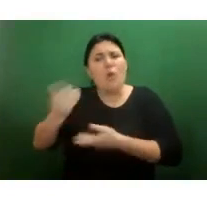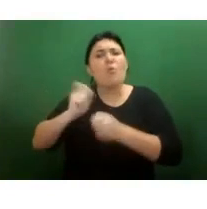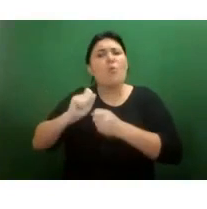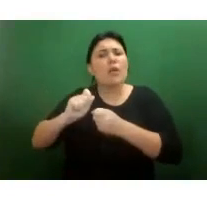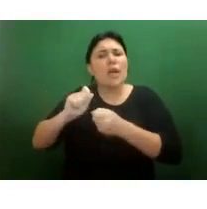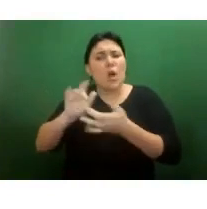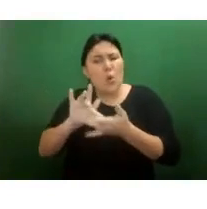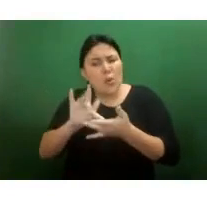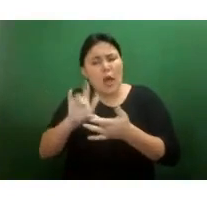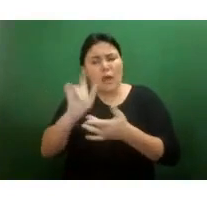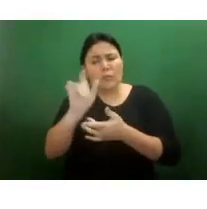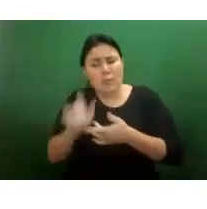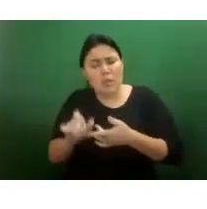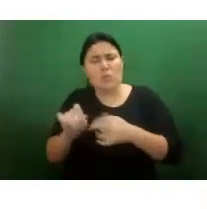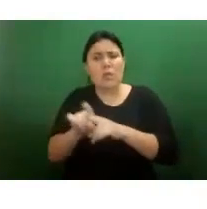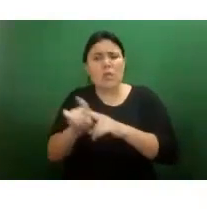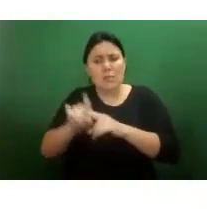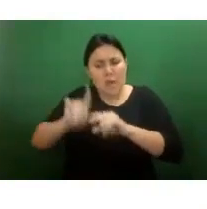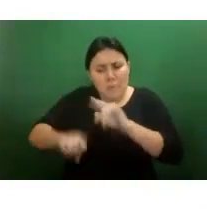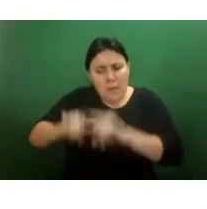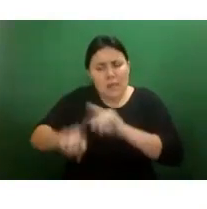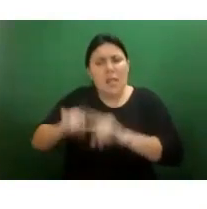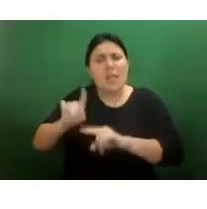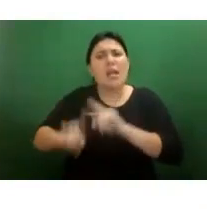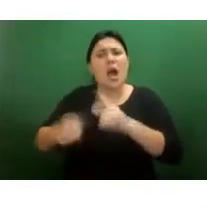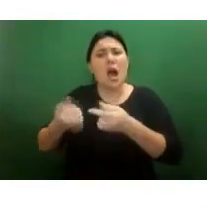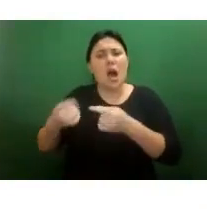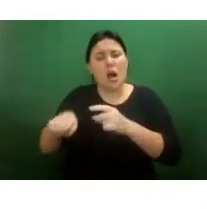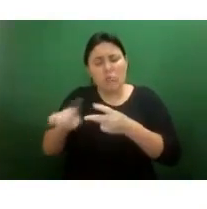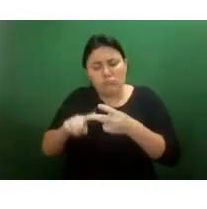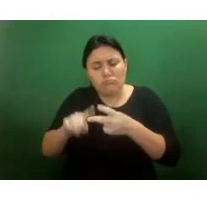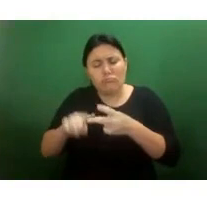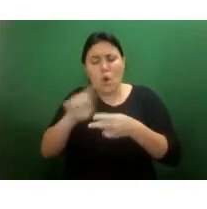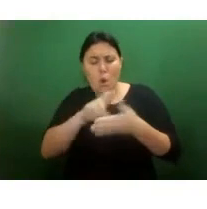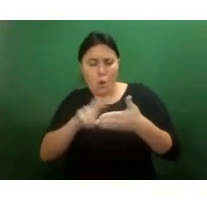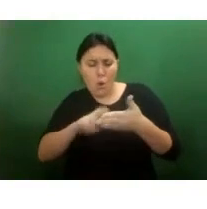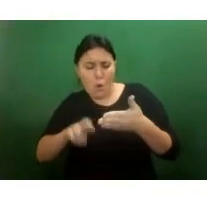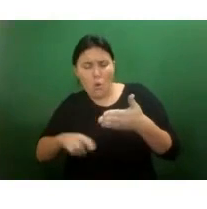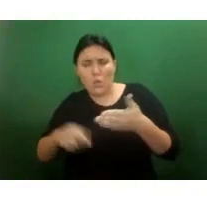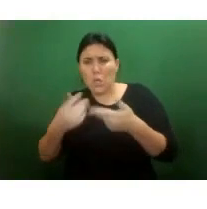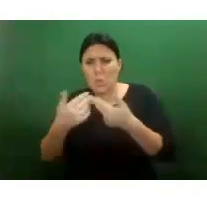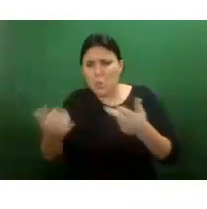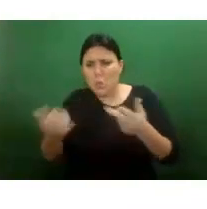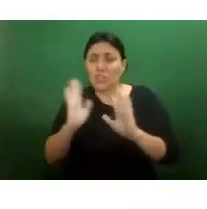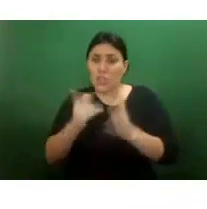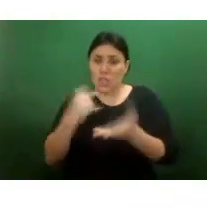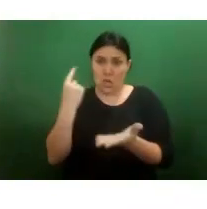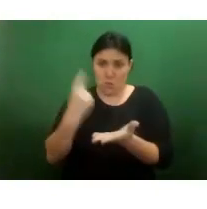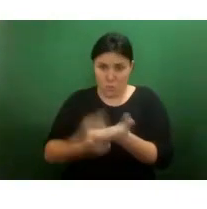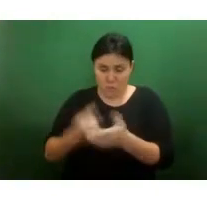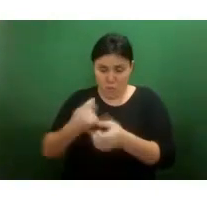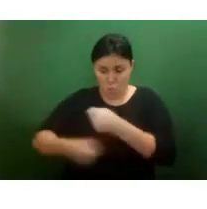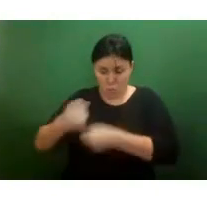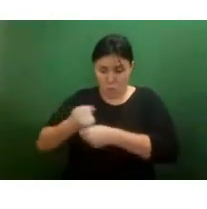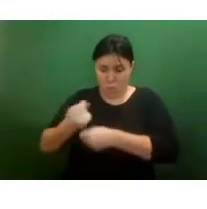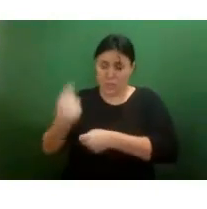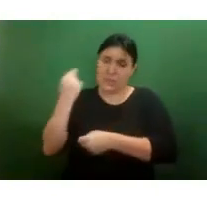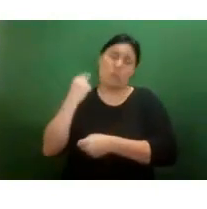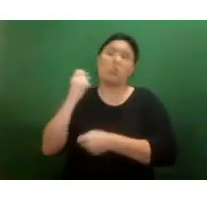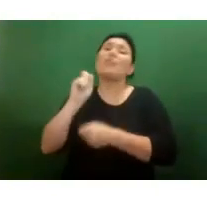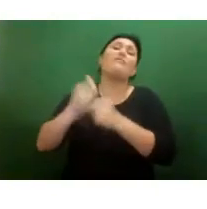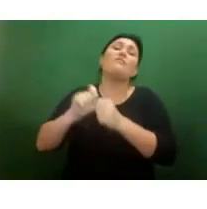os materiais que íamos recebendo, os repertórios que já tinham sido elaborados no ano anterior. O que que